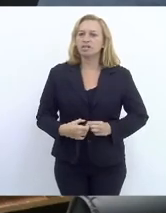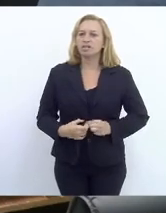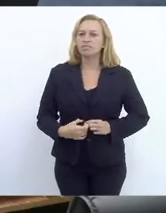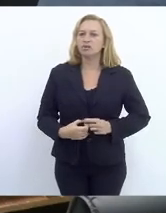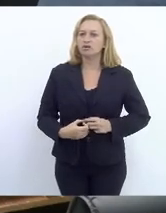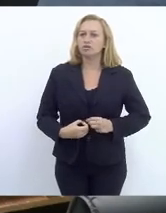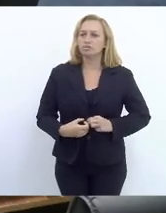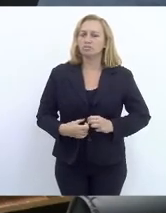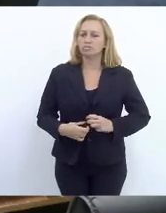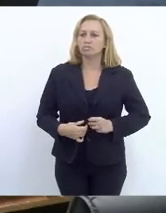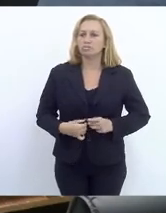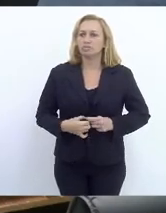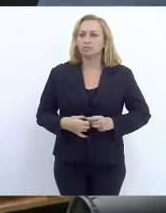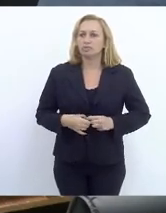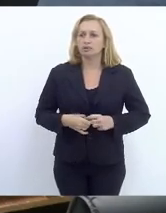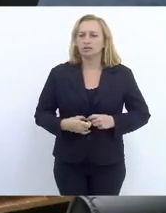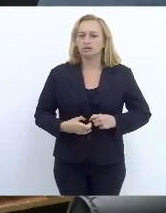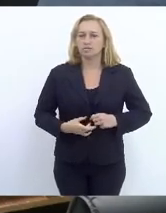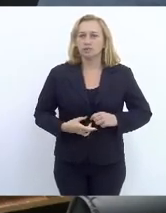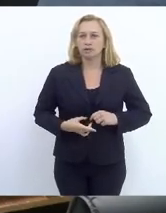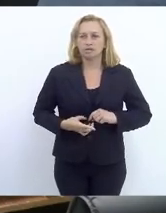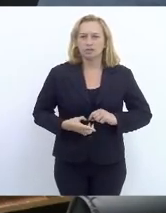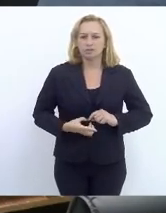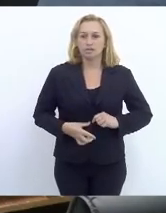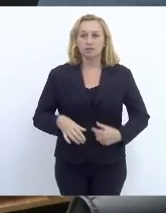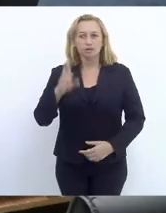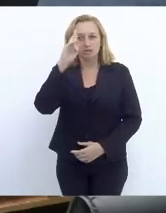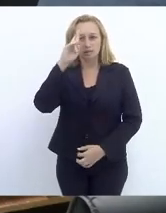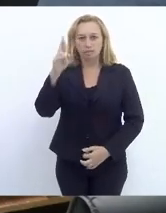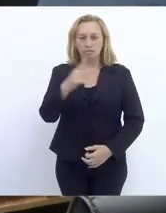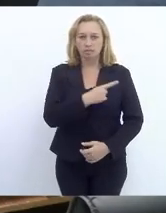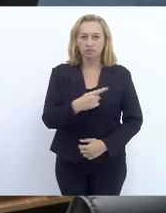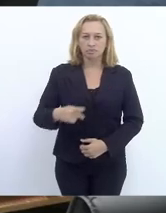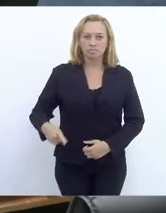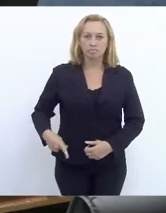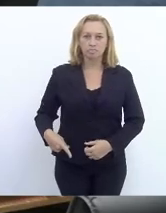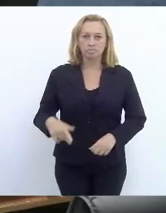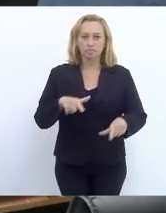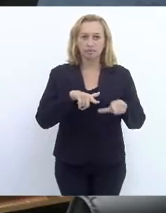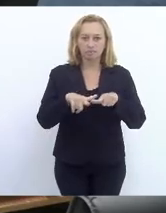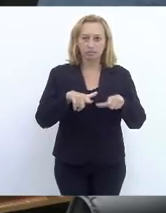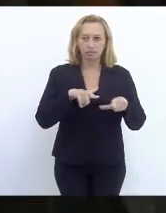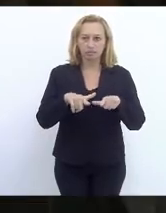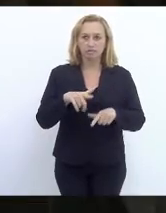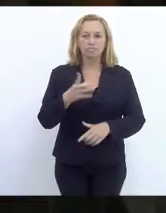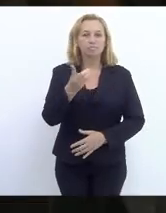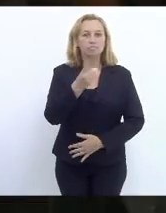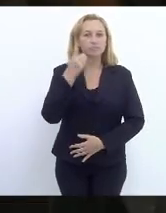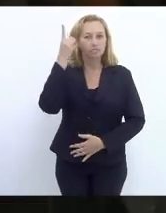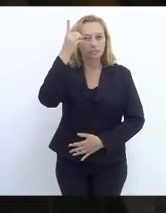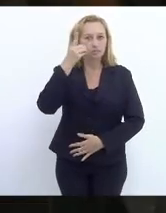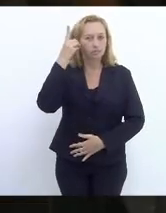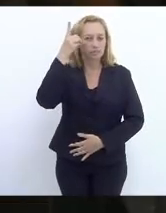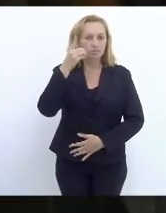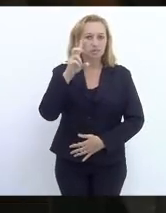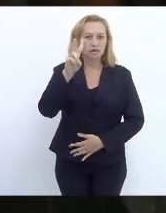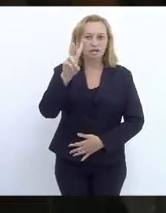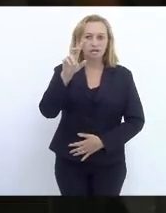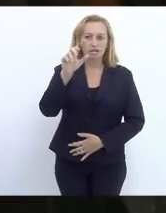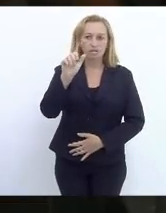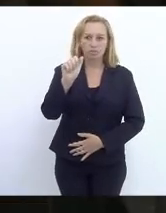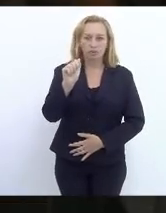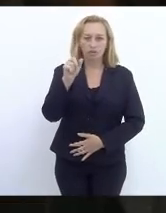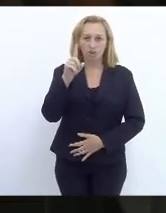é só presidente dos trabalhos Deputado voz da